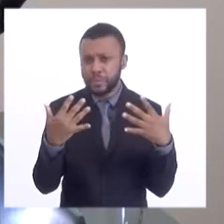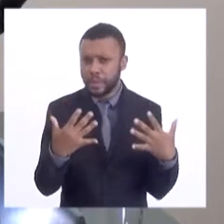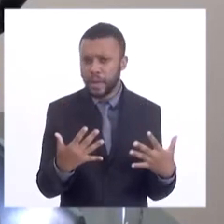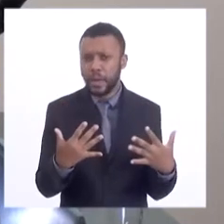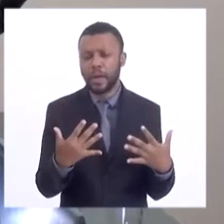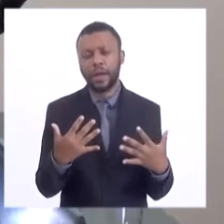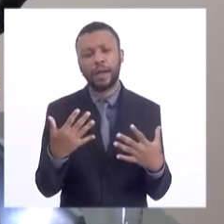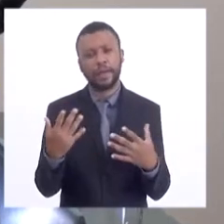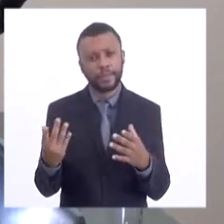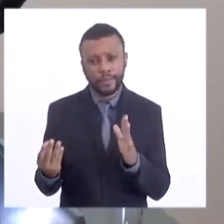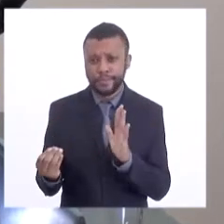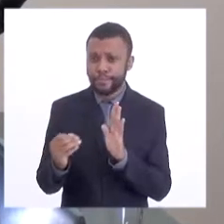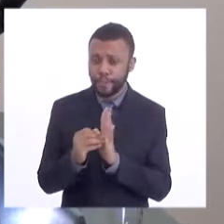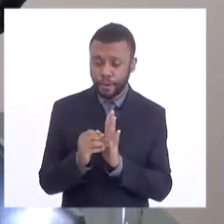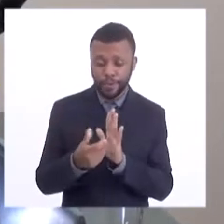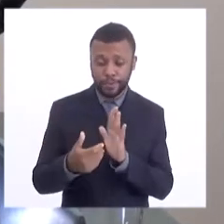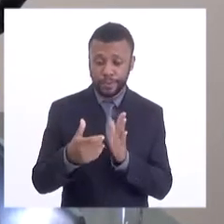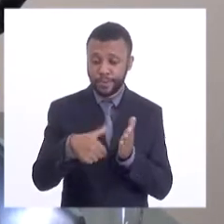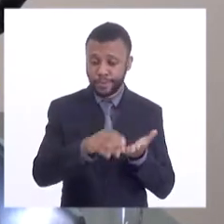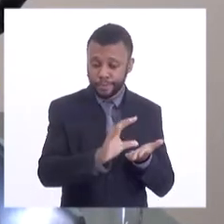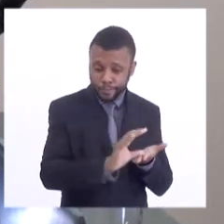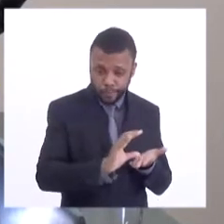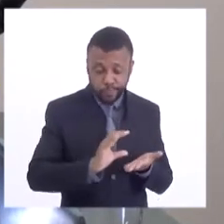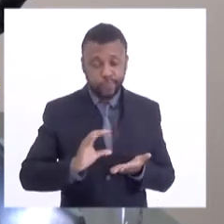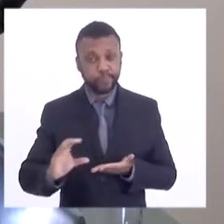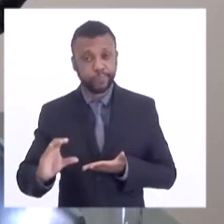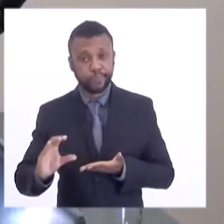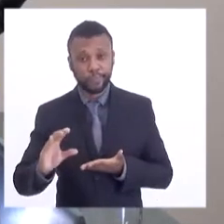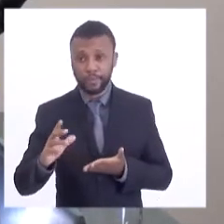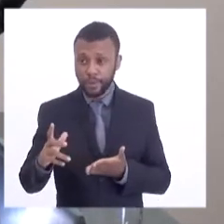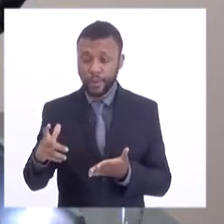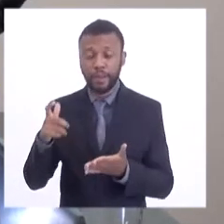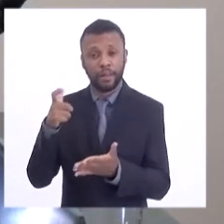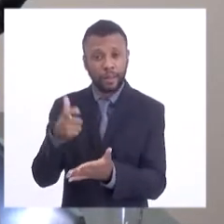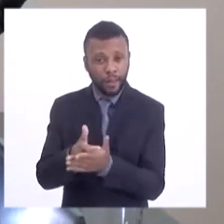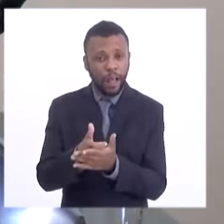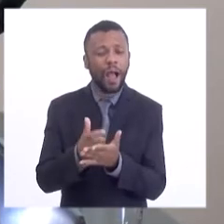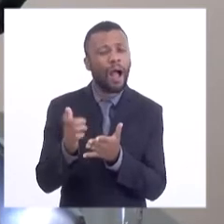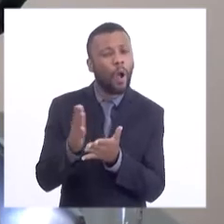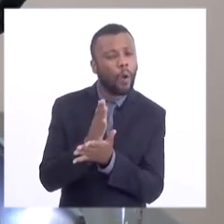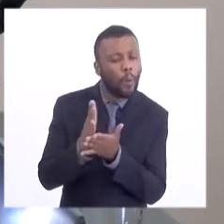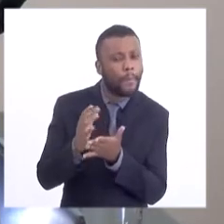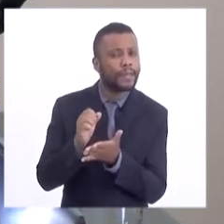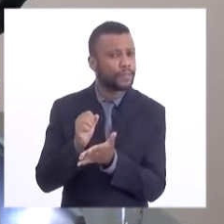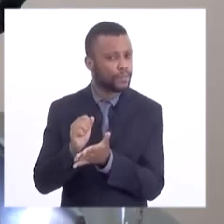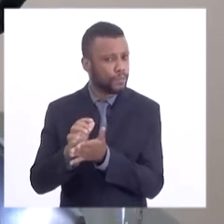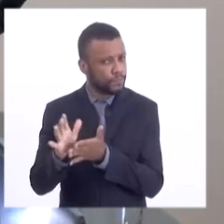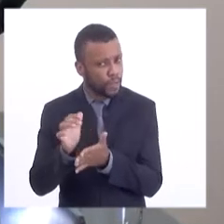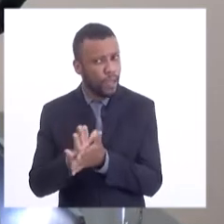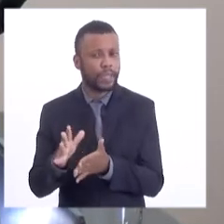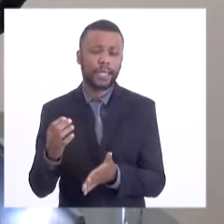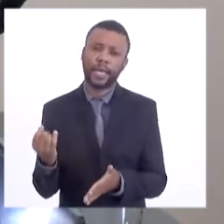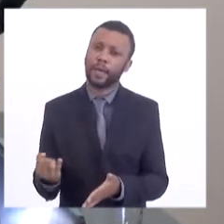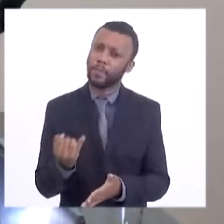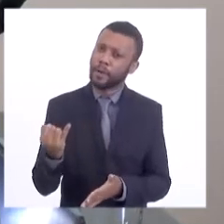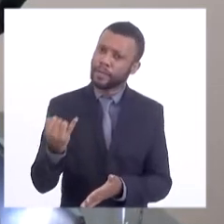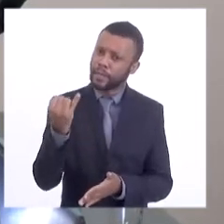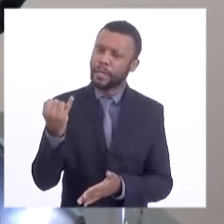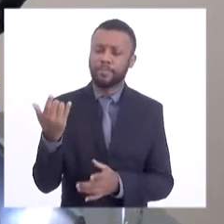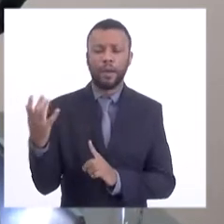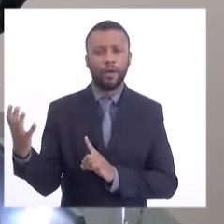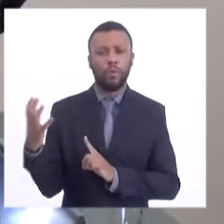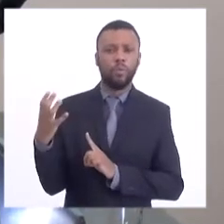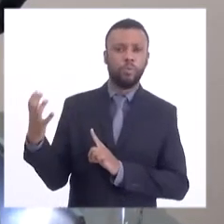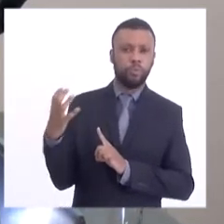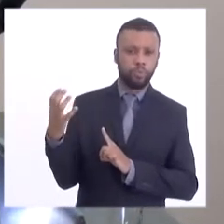nesse pacote nessa primeira leva de valores de p dados alguma despesa mais importante mais impactante que aí